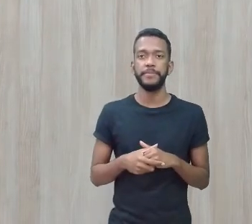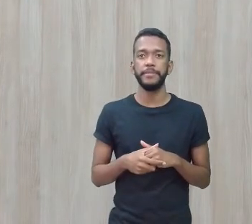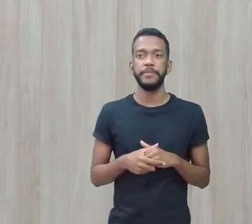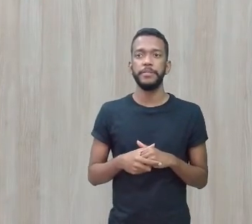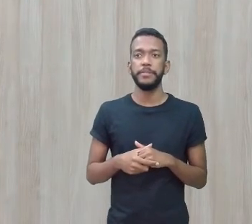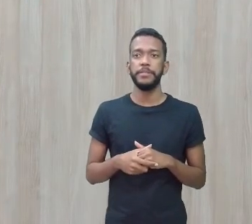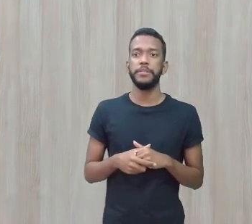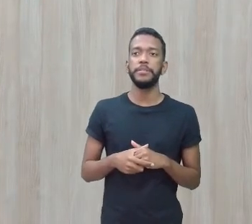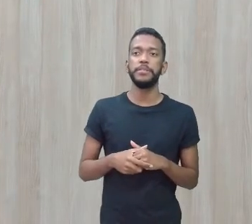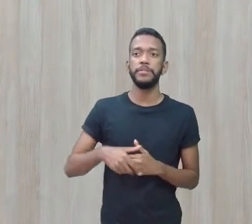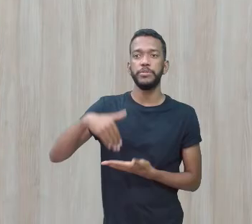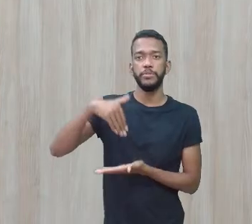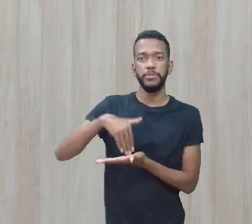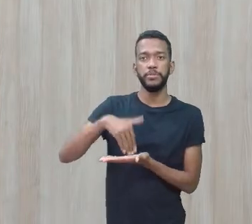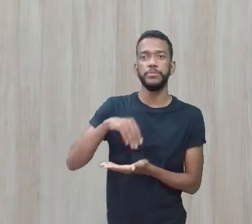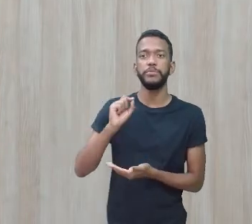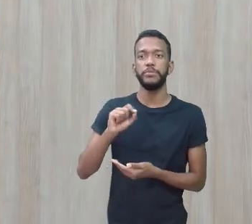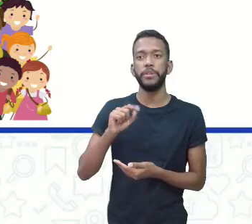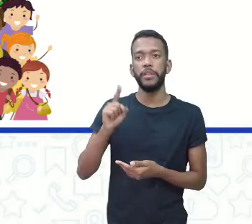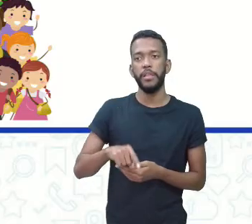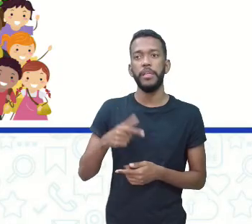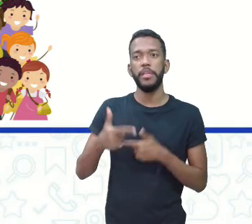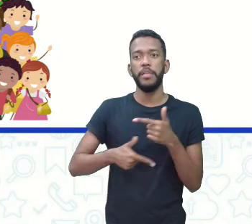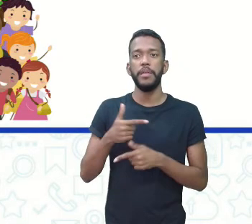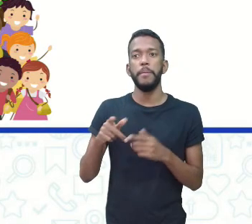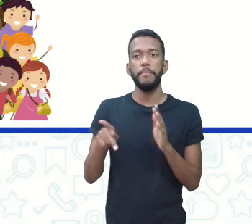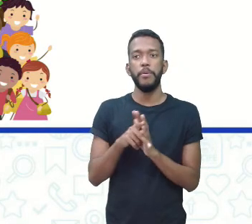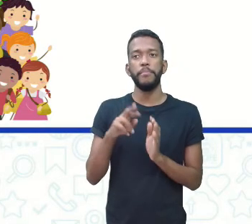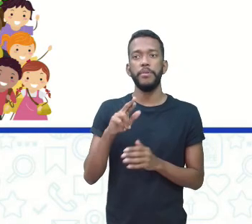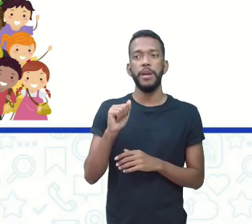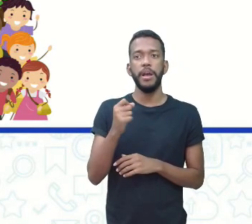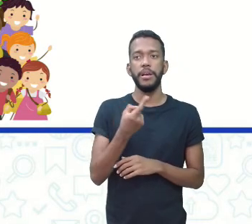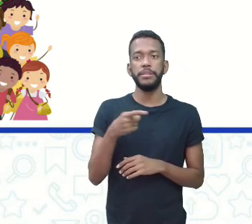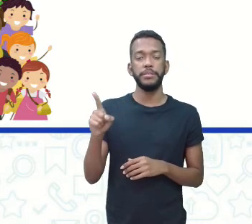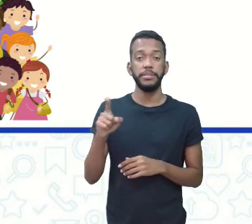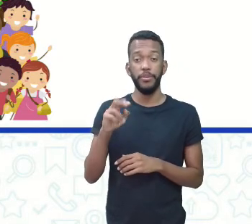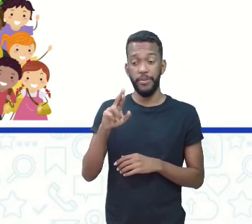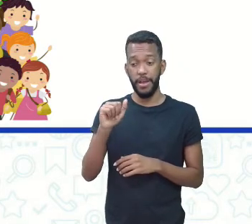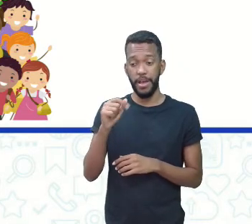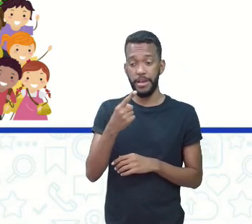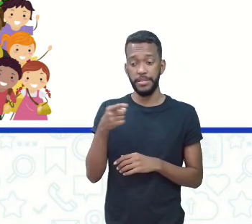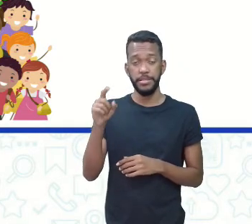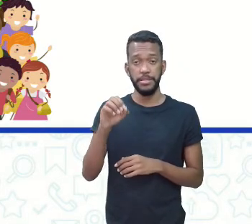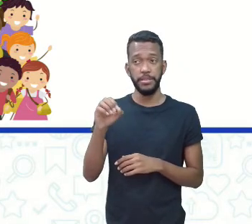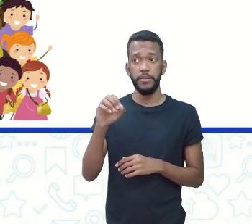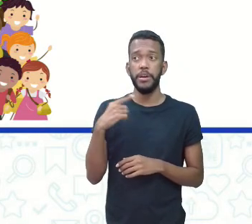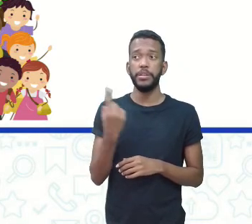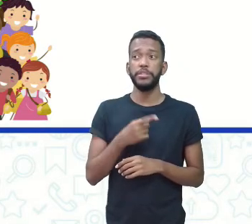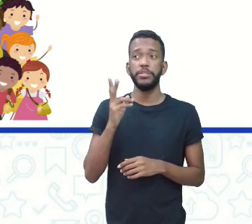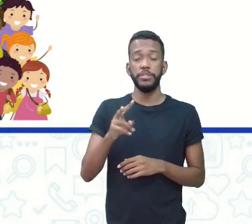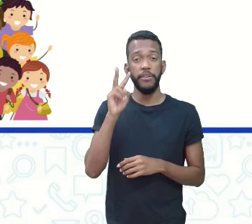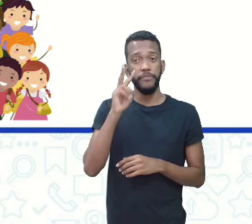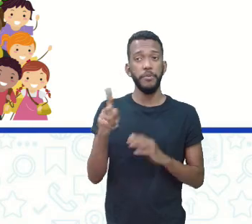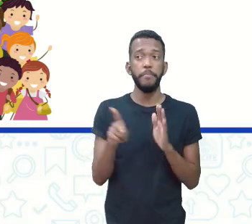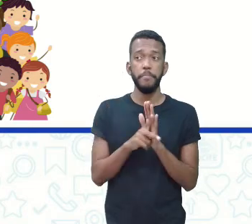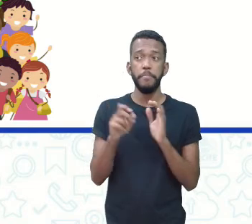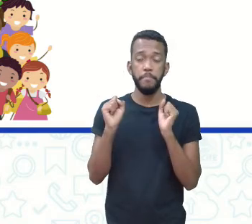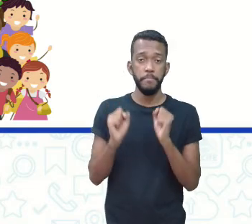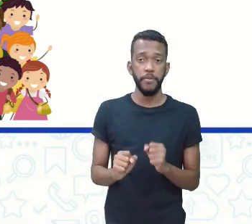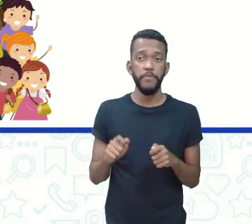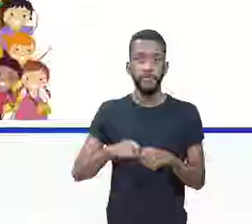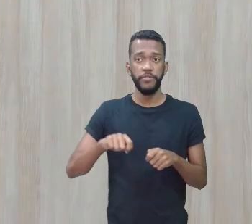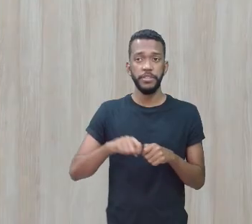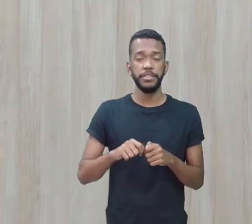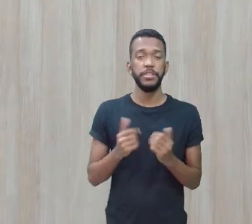E a última ideia de fração foi trabalhando com a ideia de razão. Para trabalhar com a ideia de razão, a gente viu que eu posso fazer